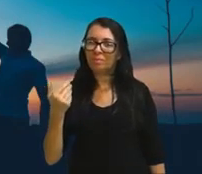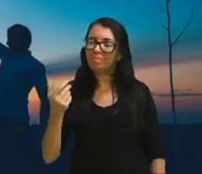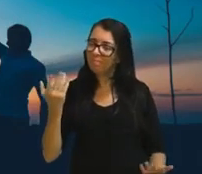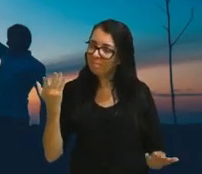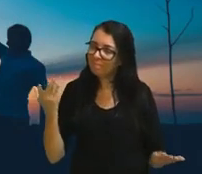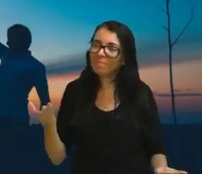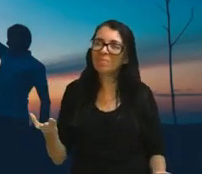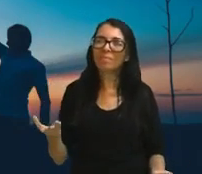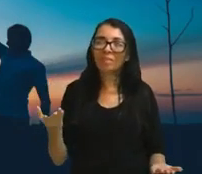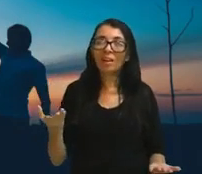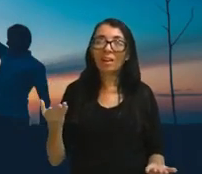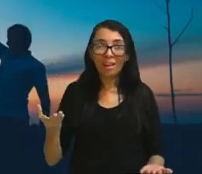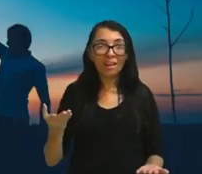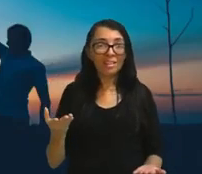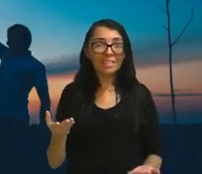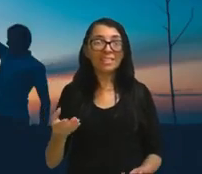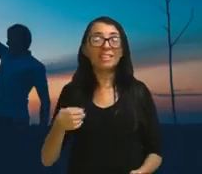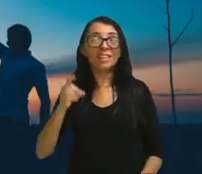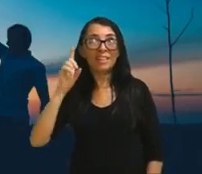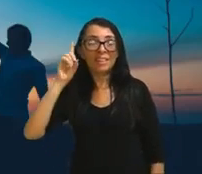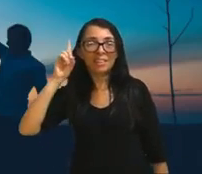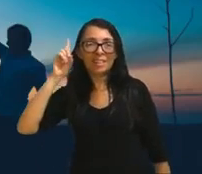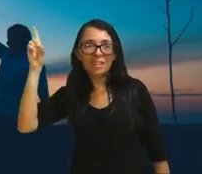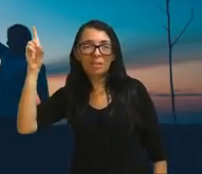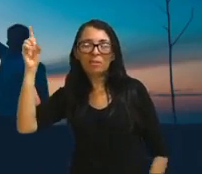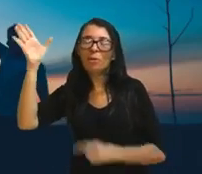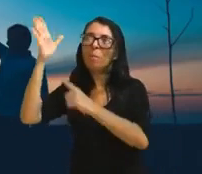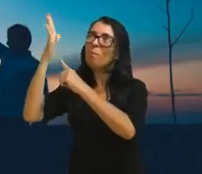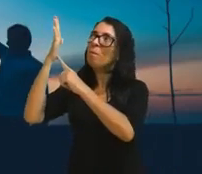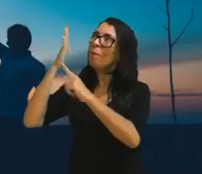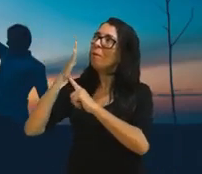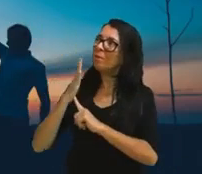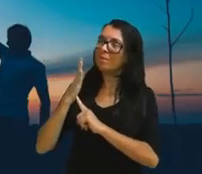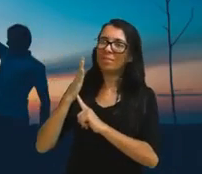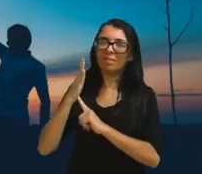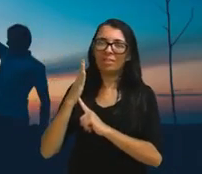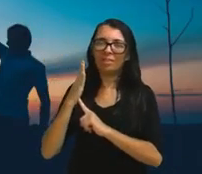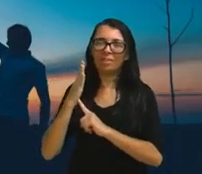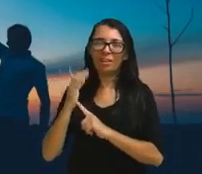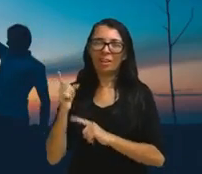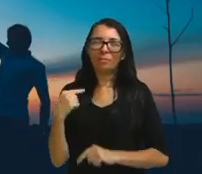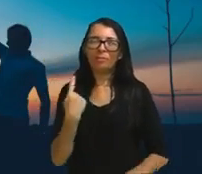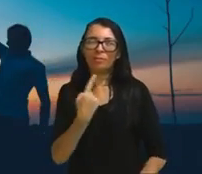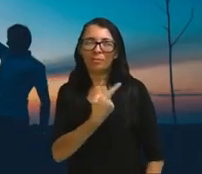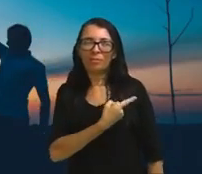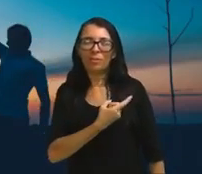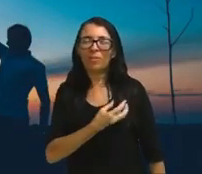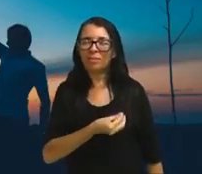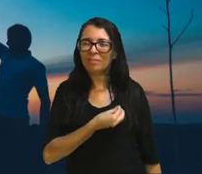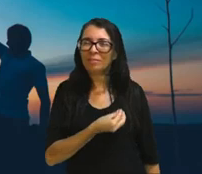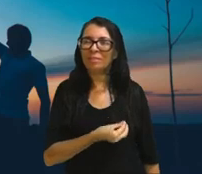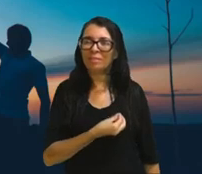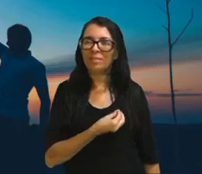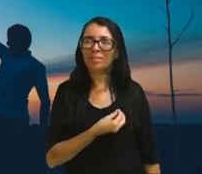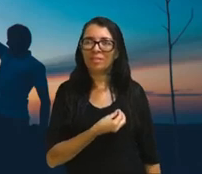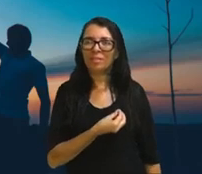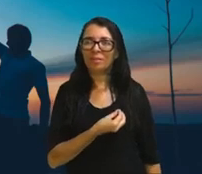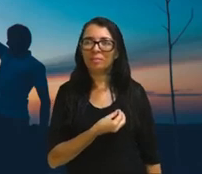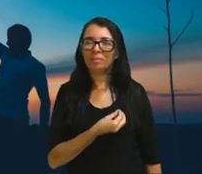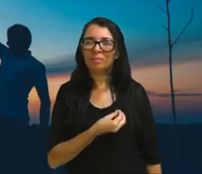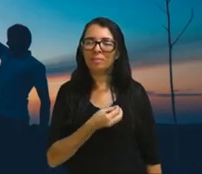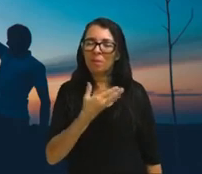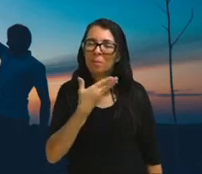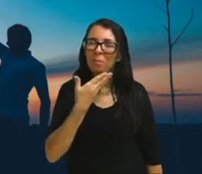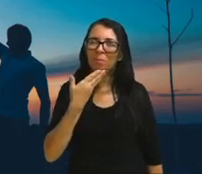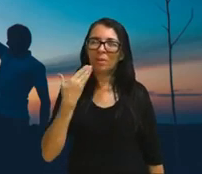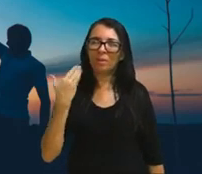Ele é a nossa fortaleza, Ele cuida do seu povo. Deus vem ao nosso socorro. Ele sempre